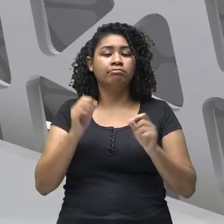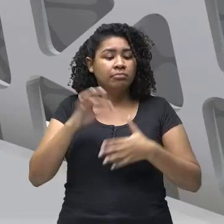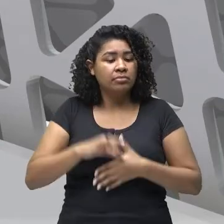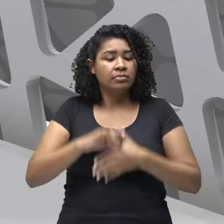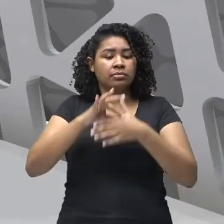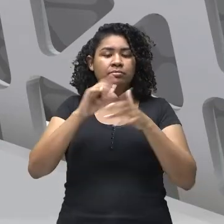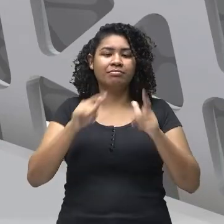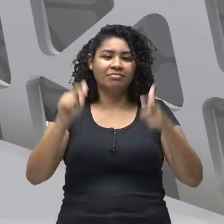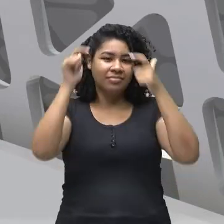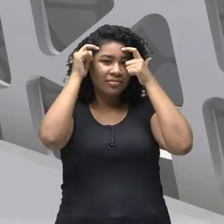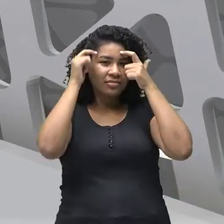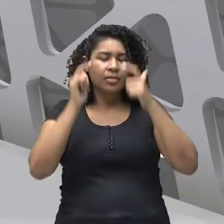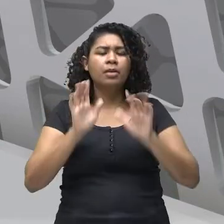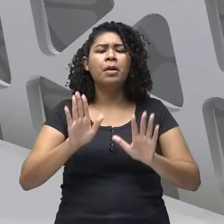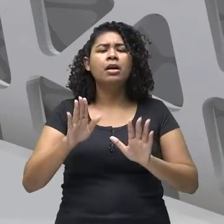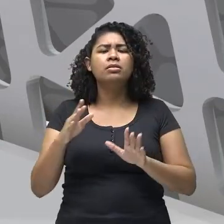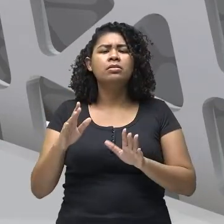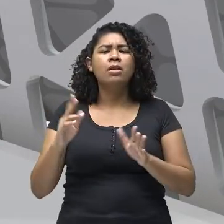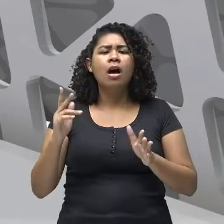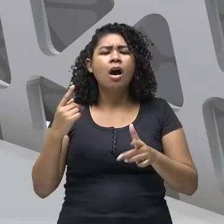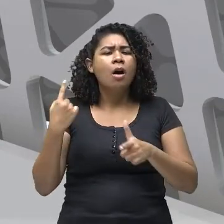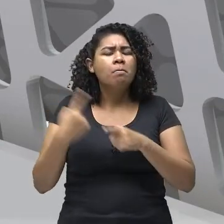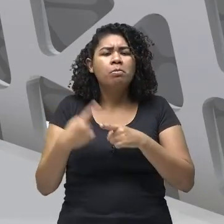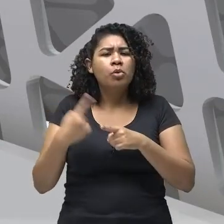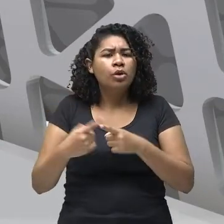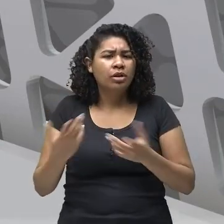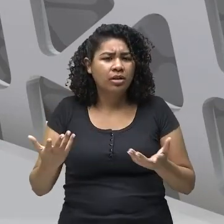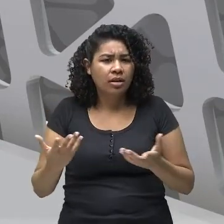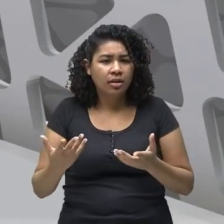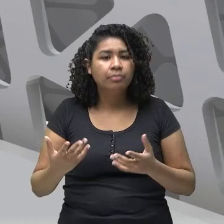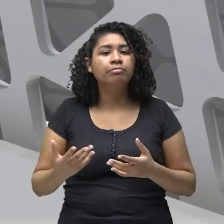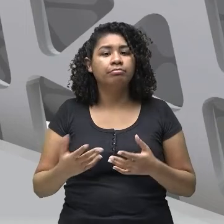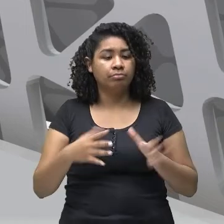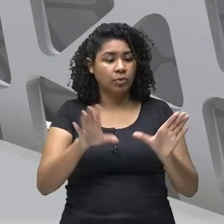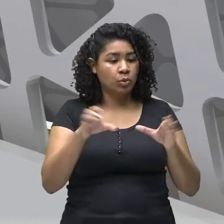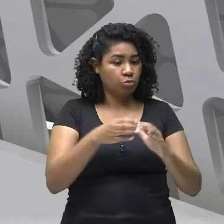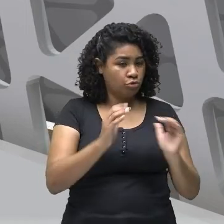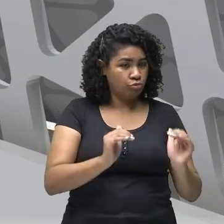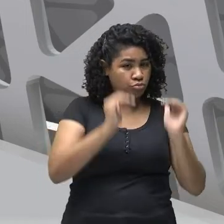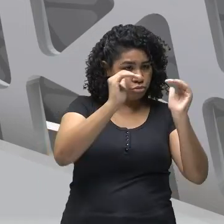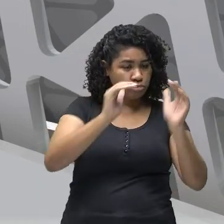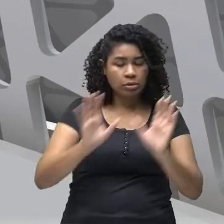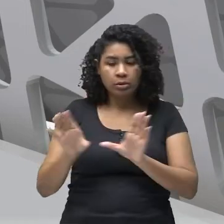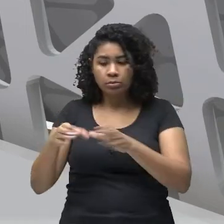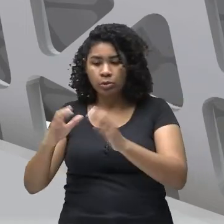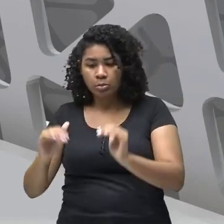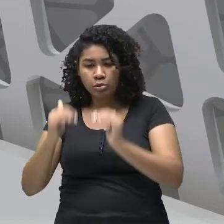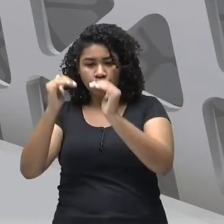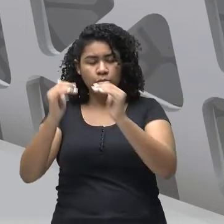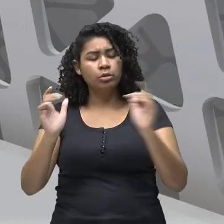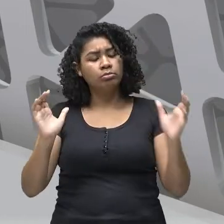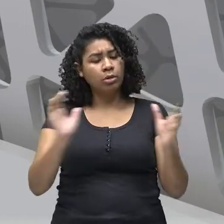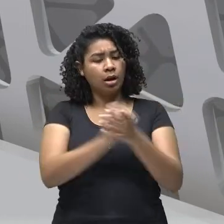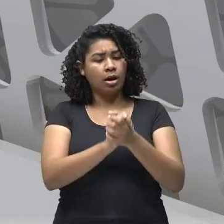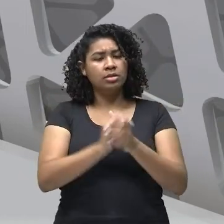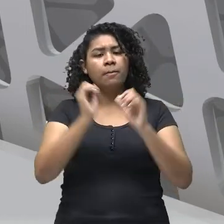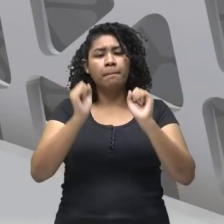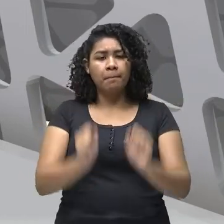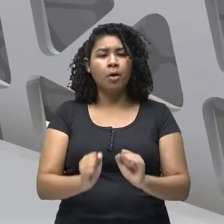Por que que acontecia isso? Porque geralmente o nobre só casa com nobre. Então o que